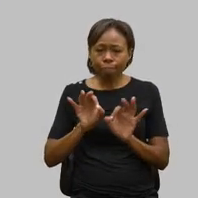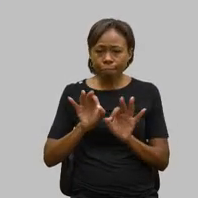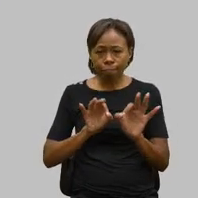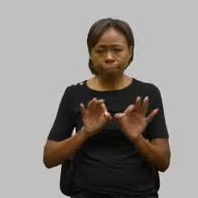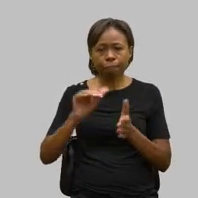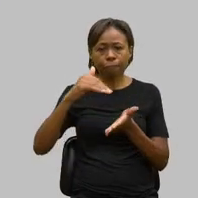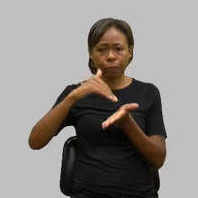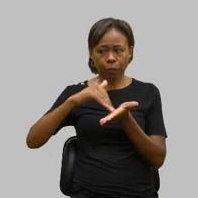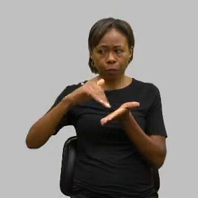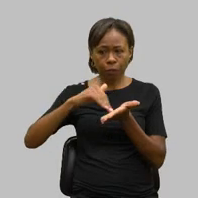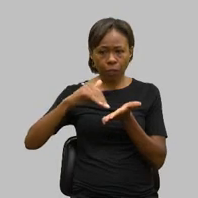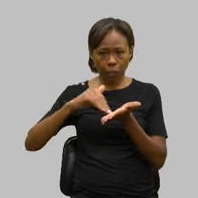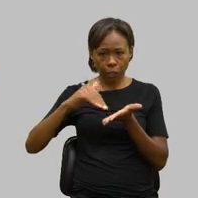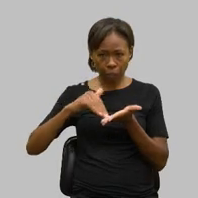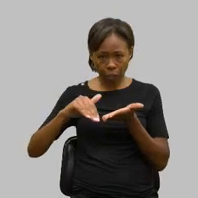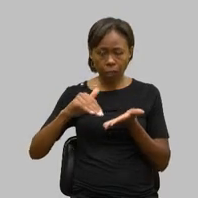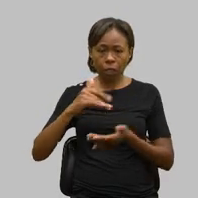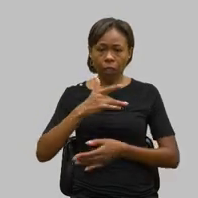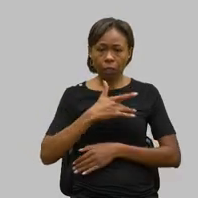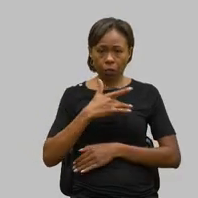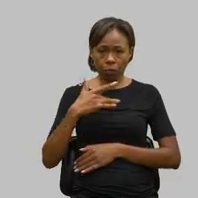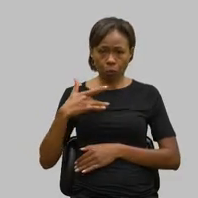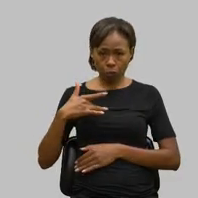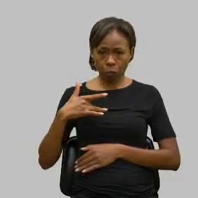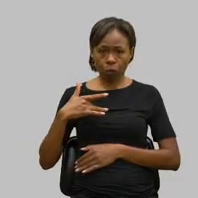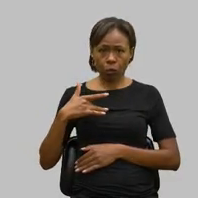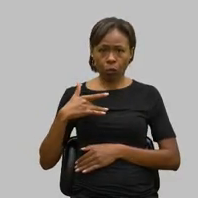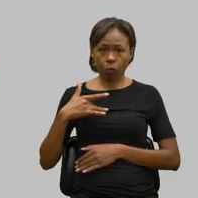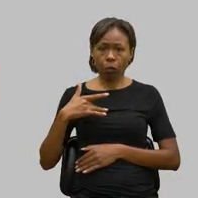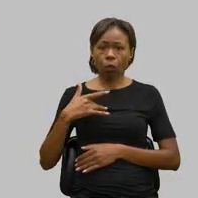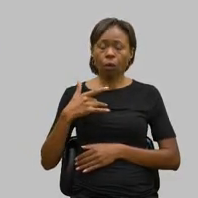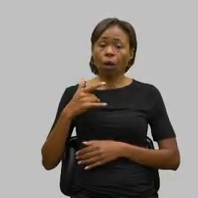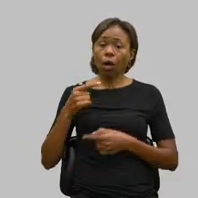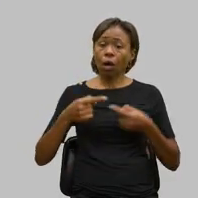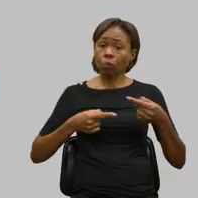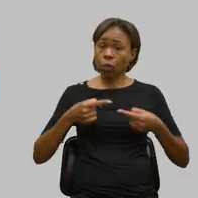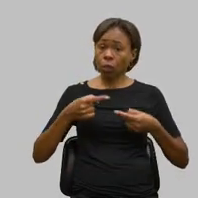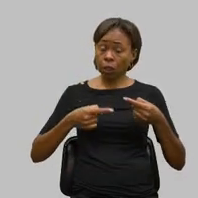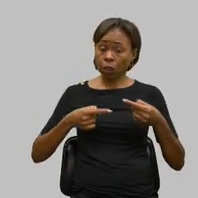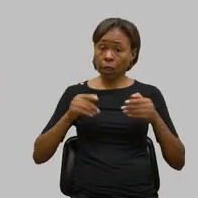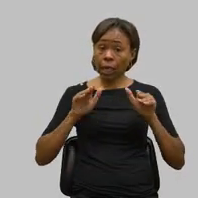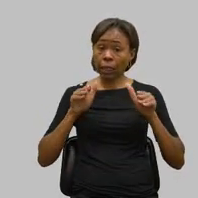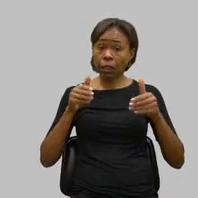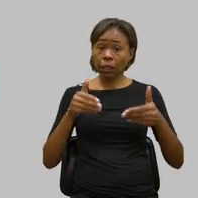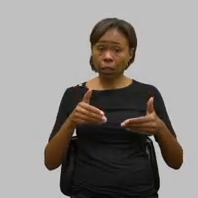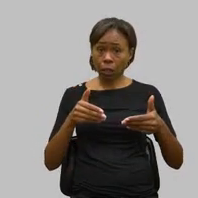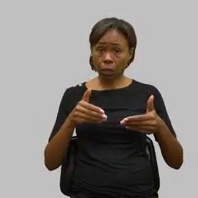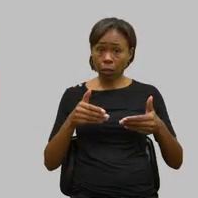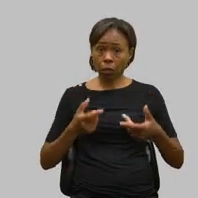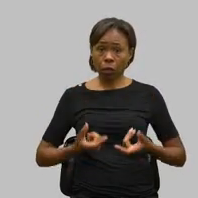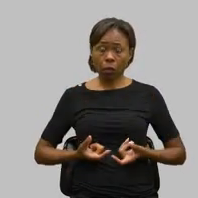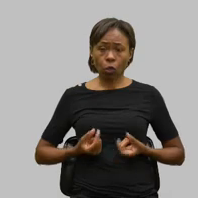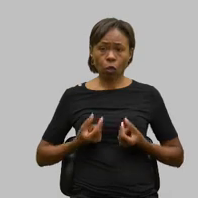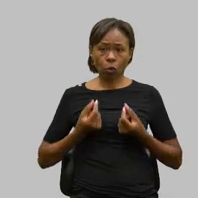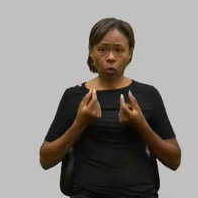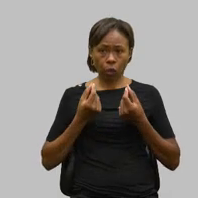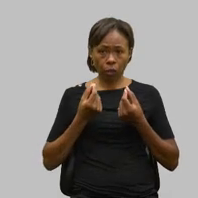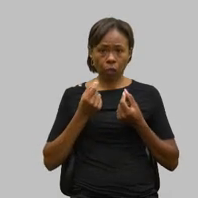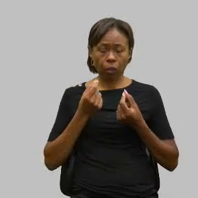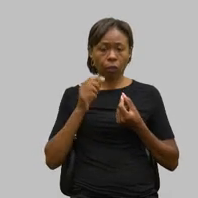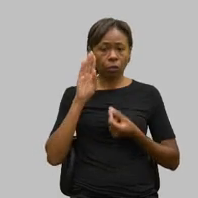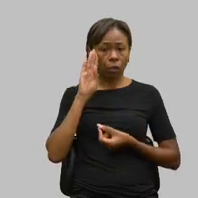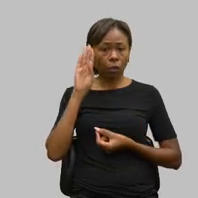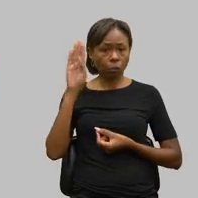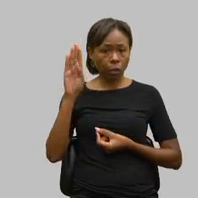de Saúde. A política de atenção oncológica, em especial o fluxo para a